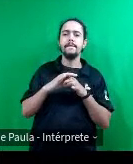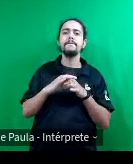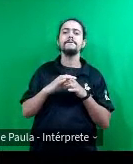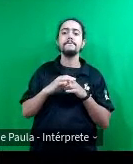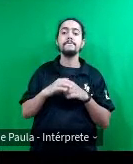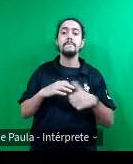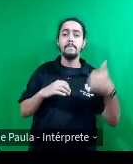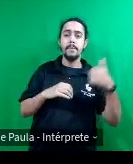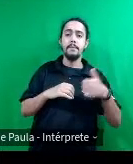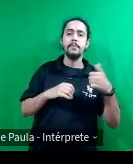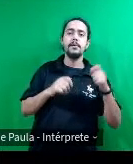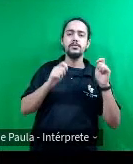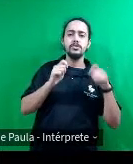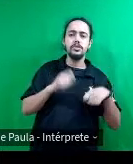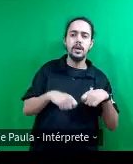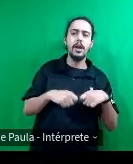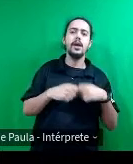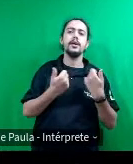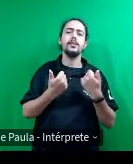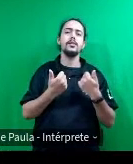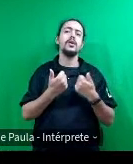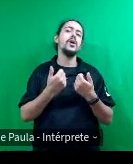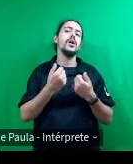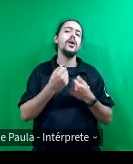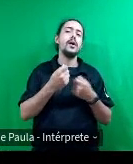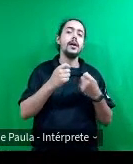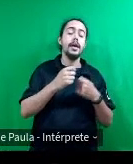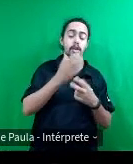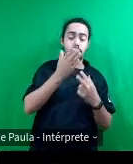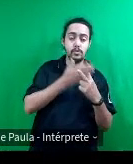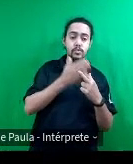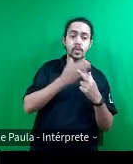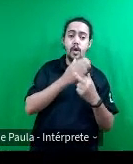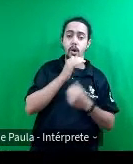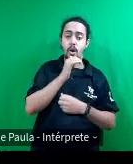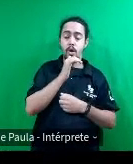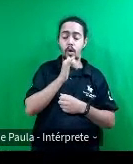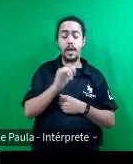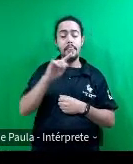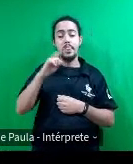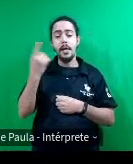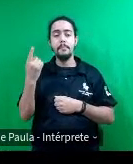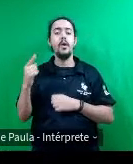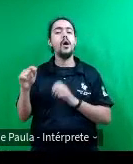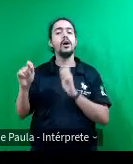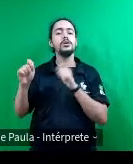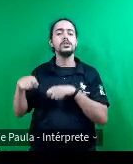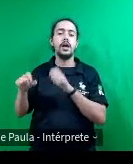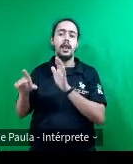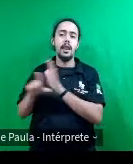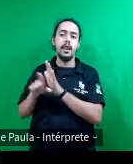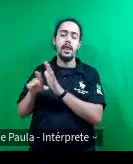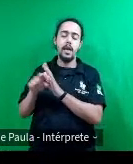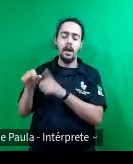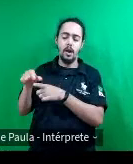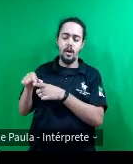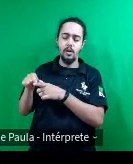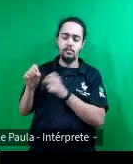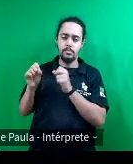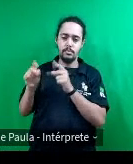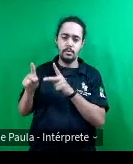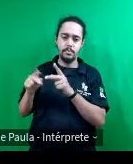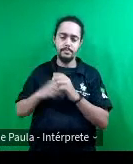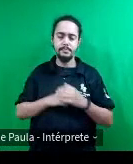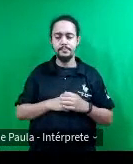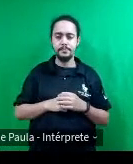solução Nutella, utilizando o divisor de corrente, né? E depois pela solução raiz. Bacana?